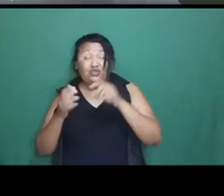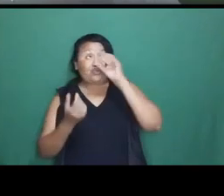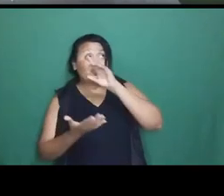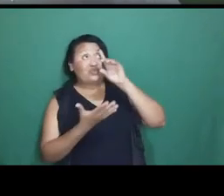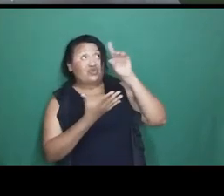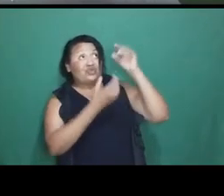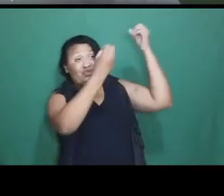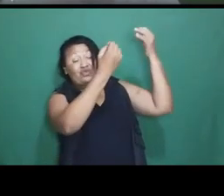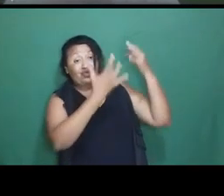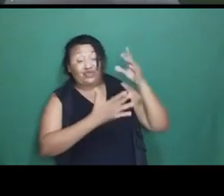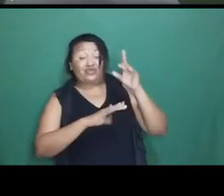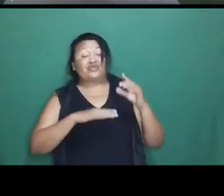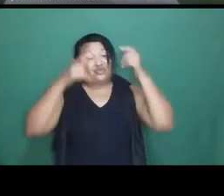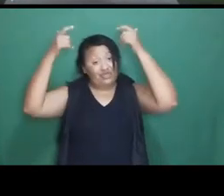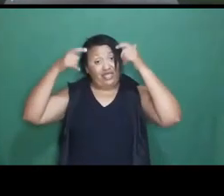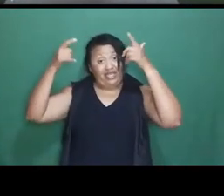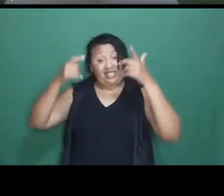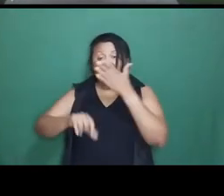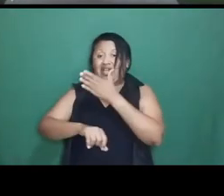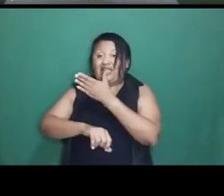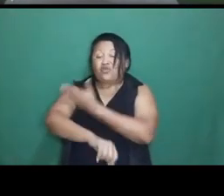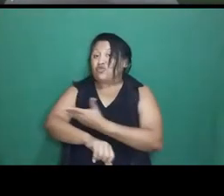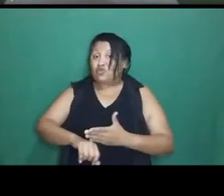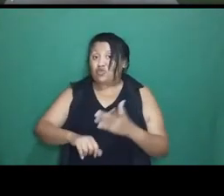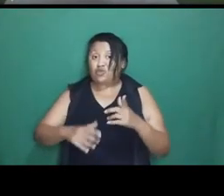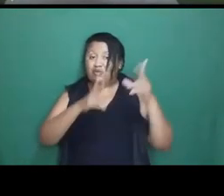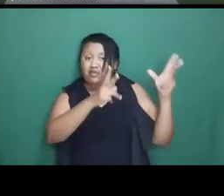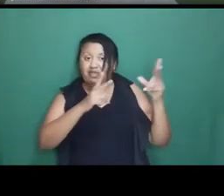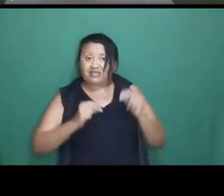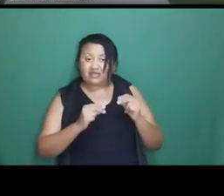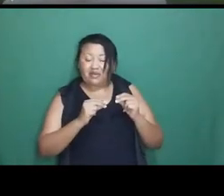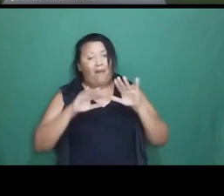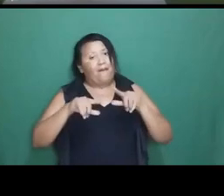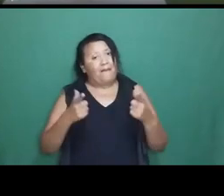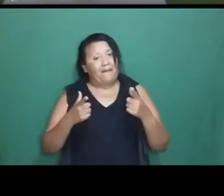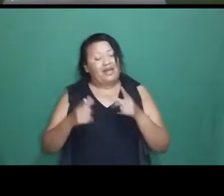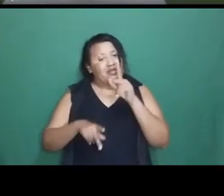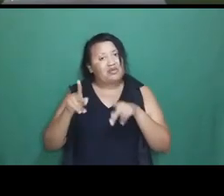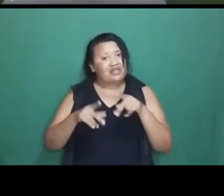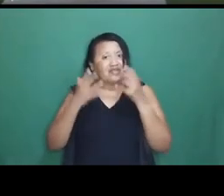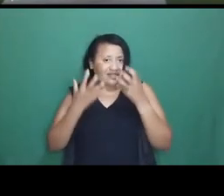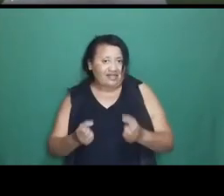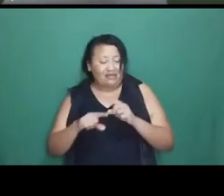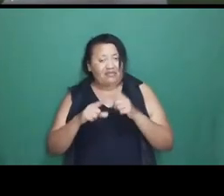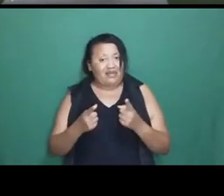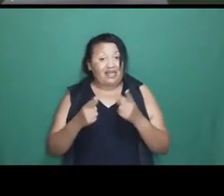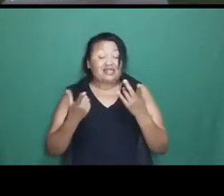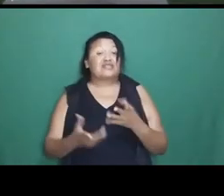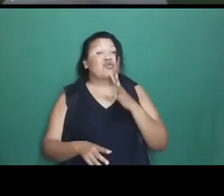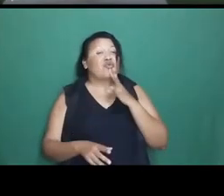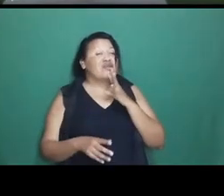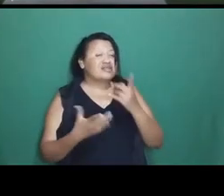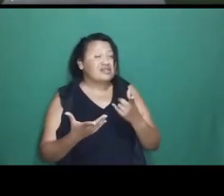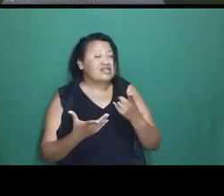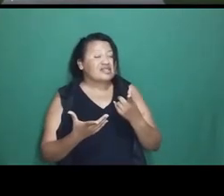e na herança mas no consentimento do cidadão correto né foi uma quebra que esse antigo regime